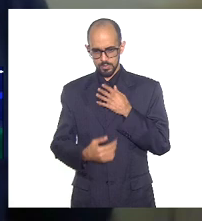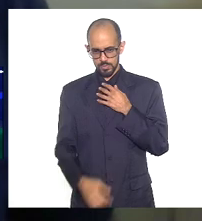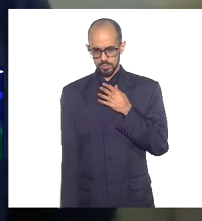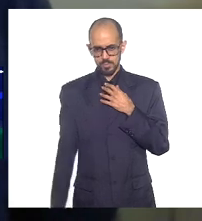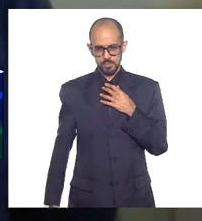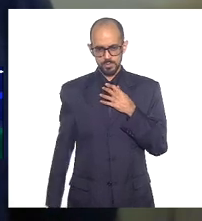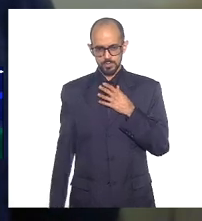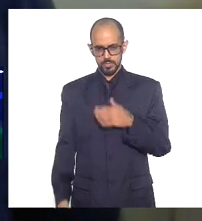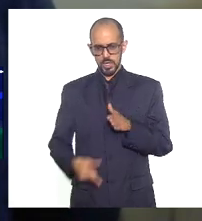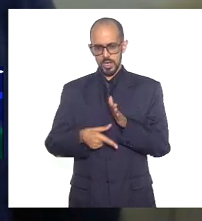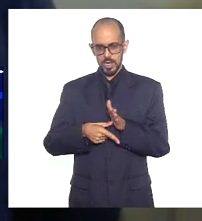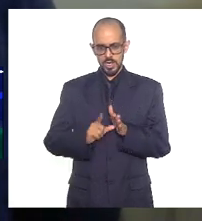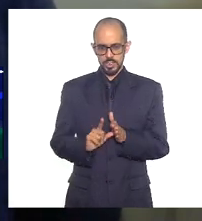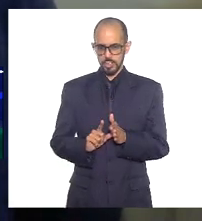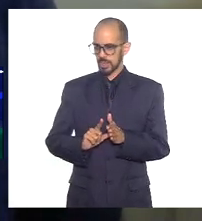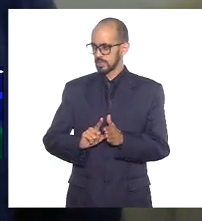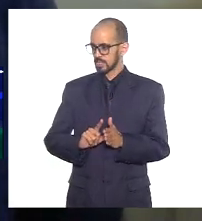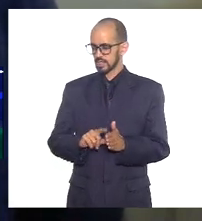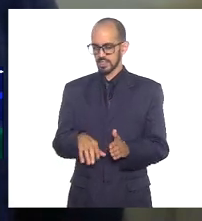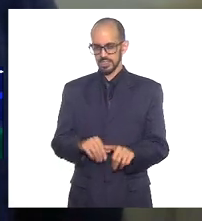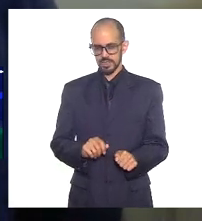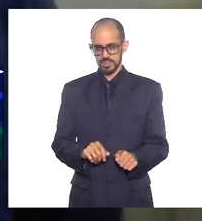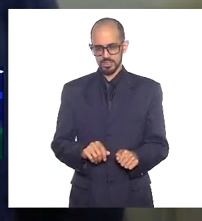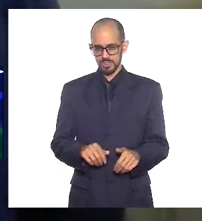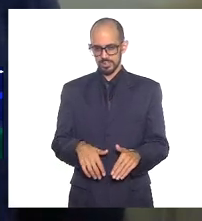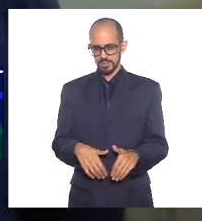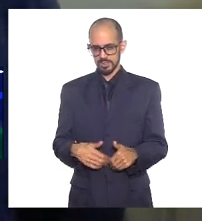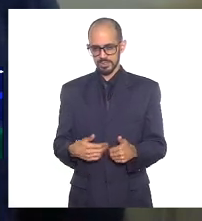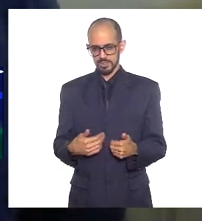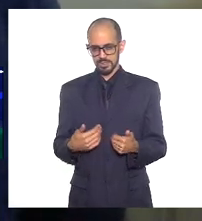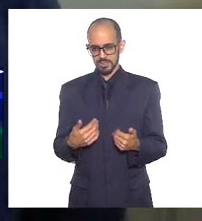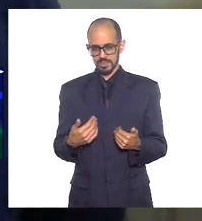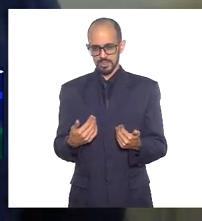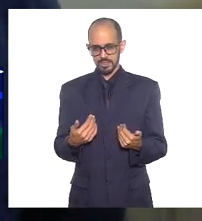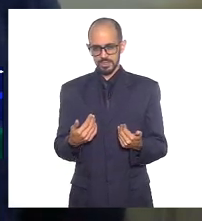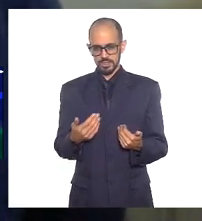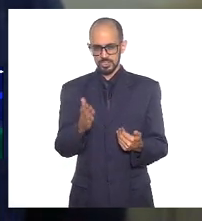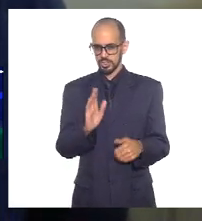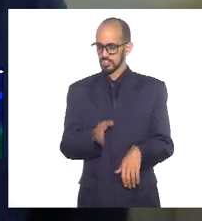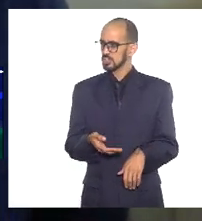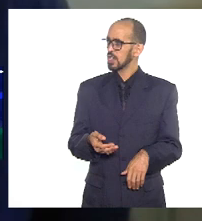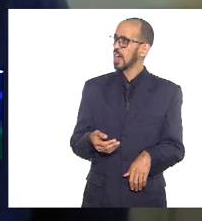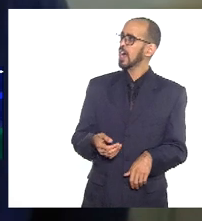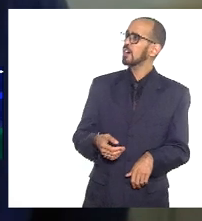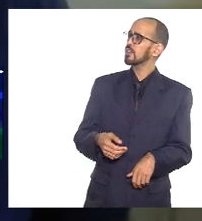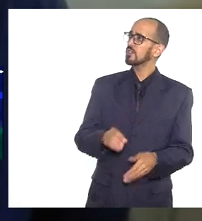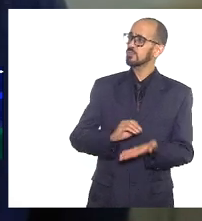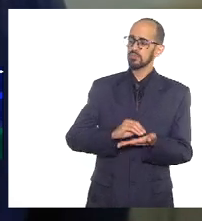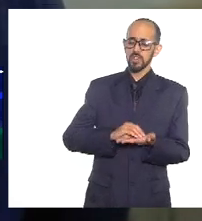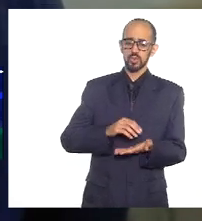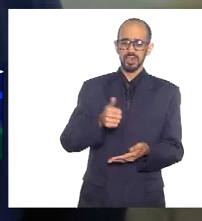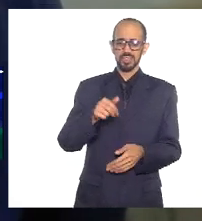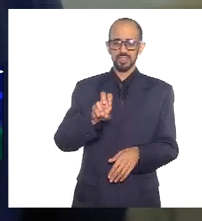pedir a autorização dos senhores deputados porque são 15 para as 3 e nós